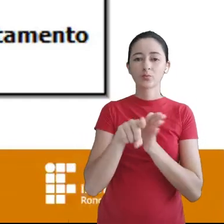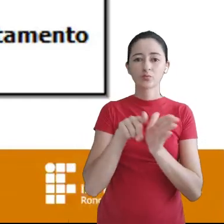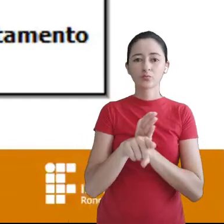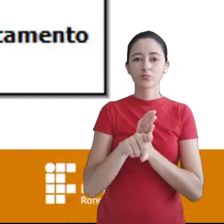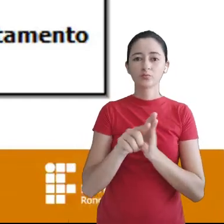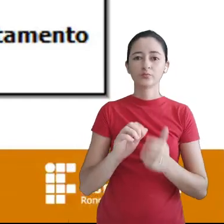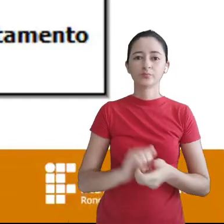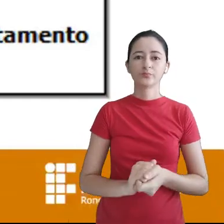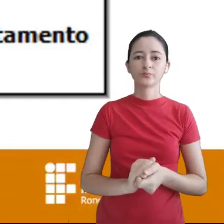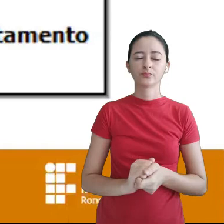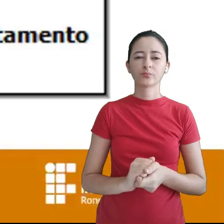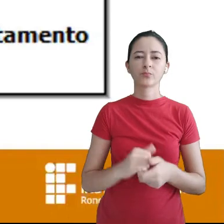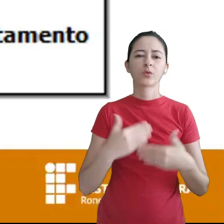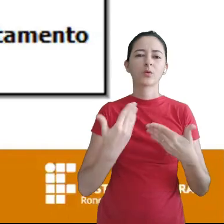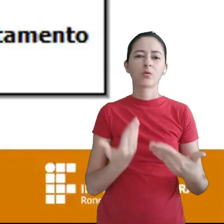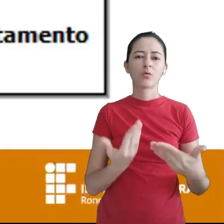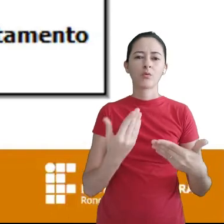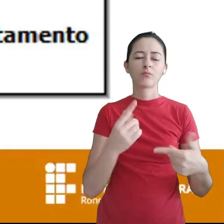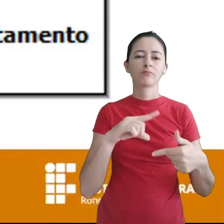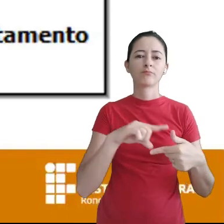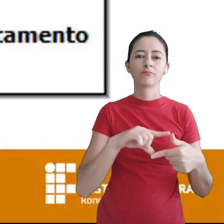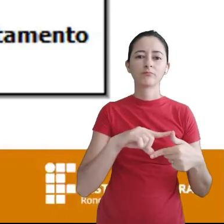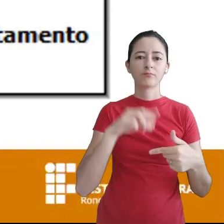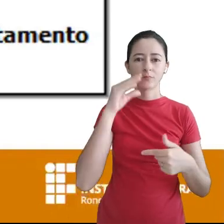Então, vamos lá. Pergunta. Pergunta.